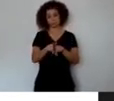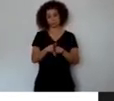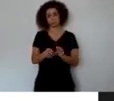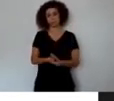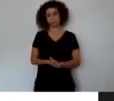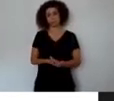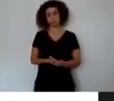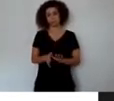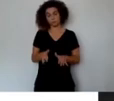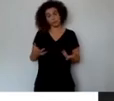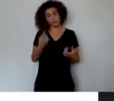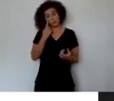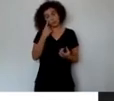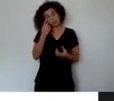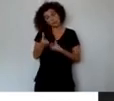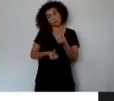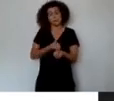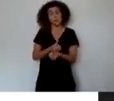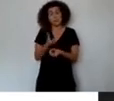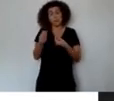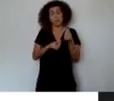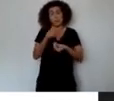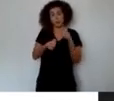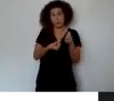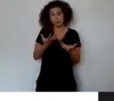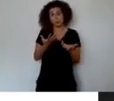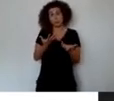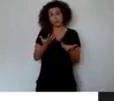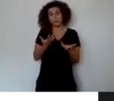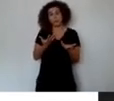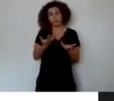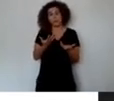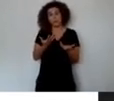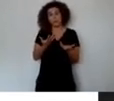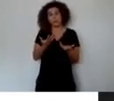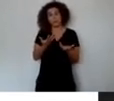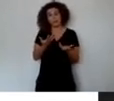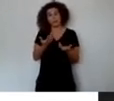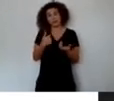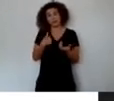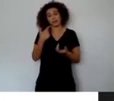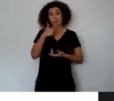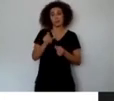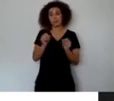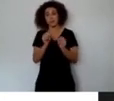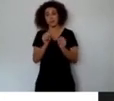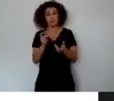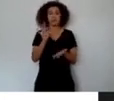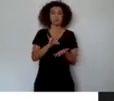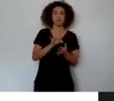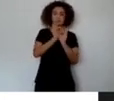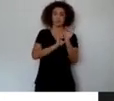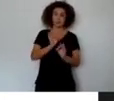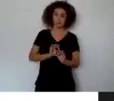E aí vamos ver como que vai ser no próximo semestre e como que vai ficar o andamento desse projeto. Acho que eu falei